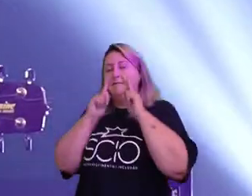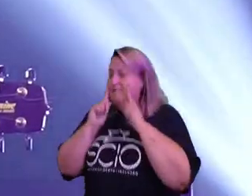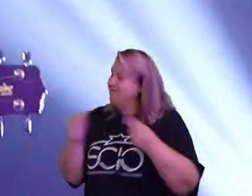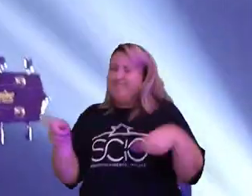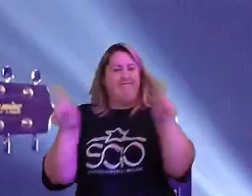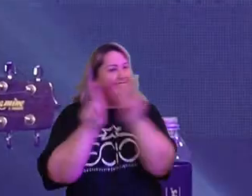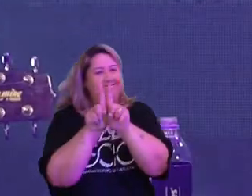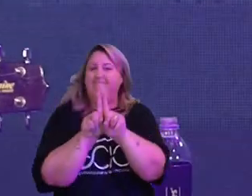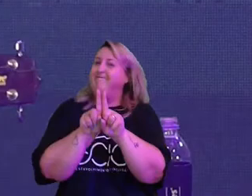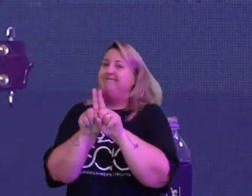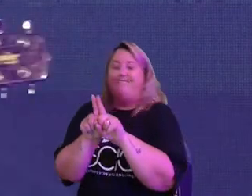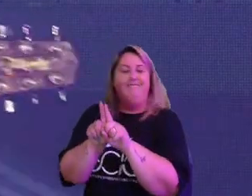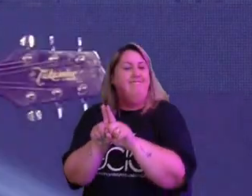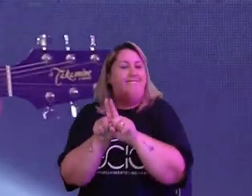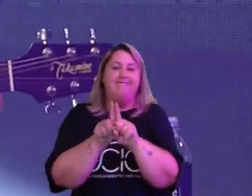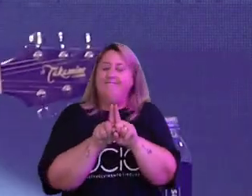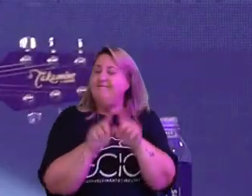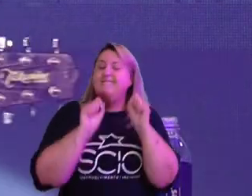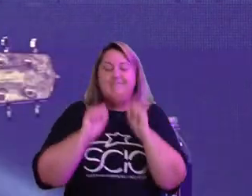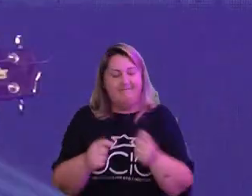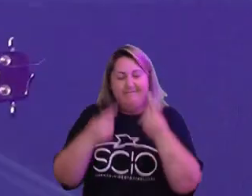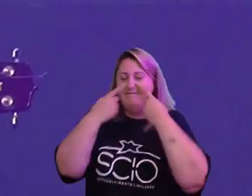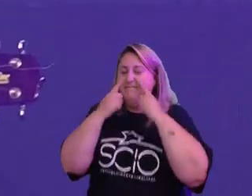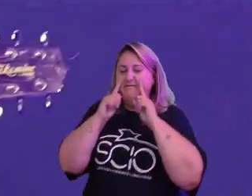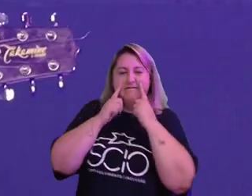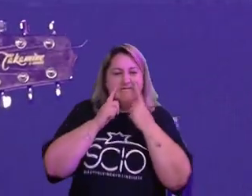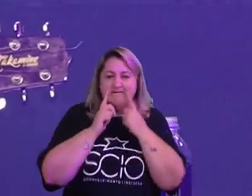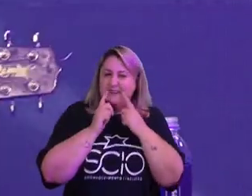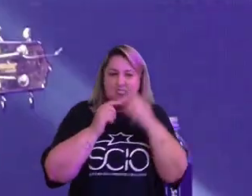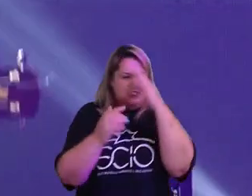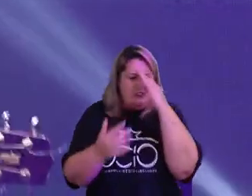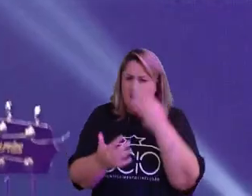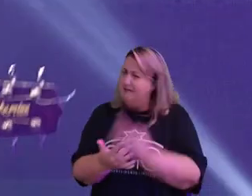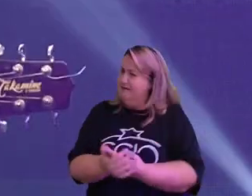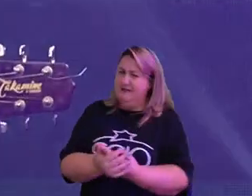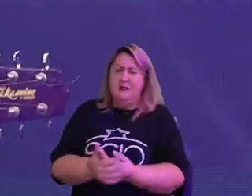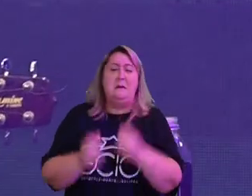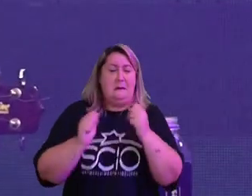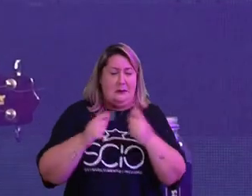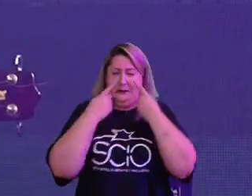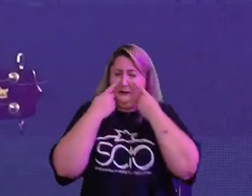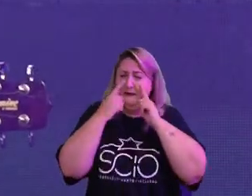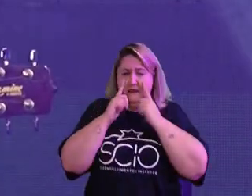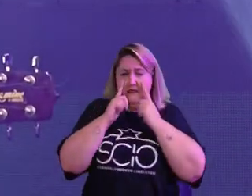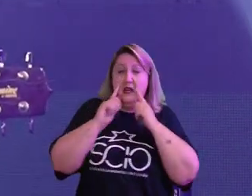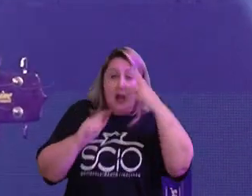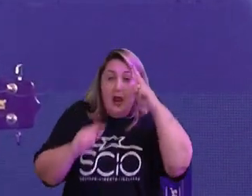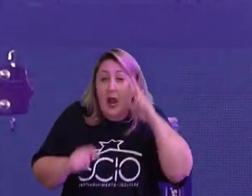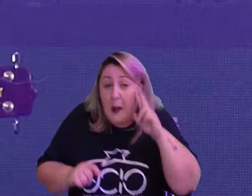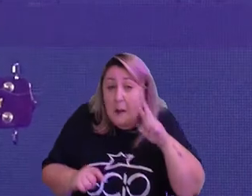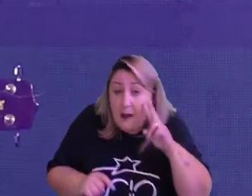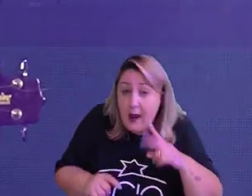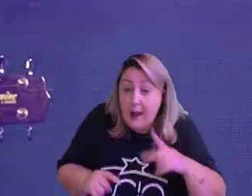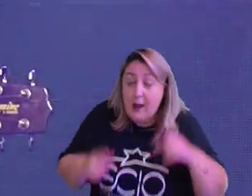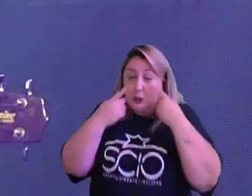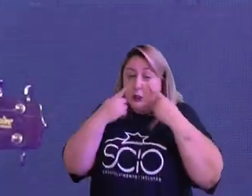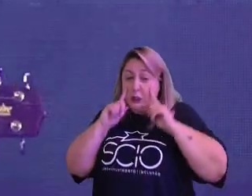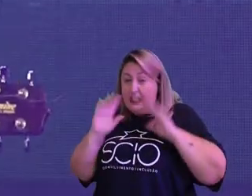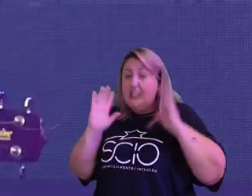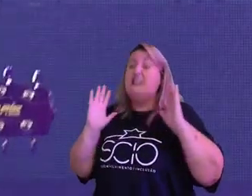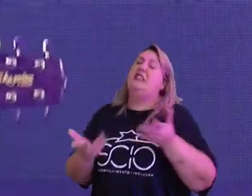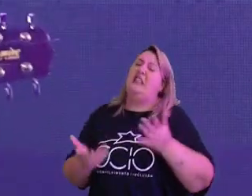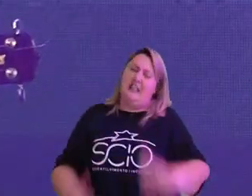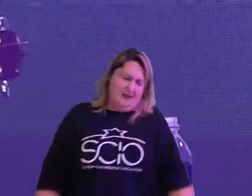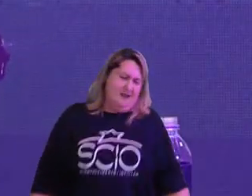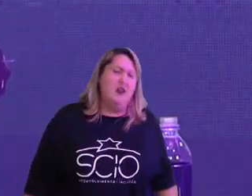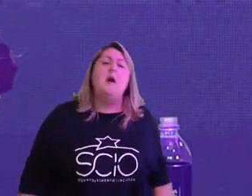Pode chorar, mas eu não volto pra você. Pode chorar, você não vai me convencer. Pode chorar, você se lembra o quanto eu chorei por